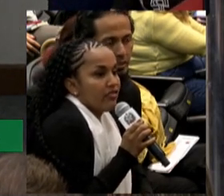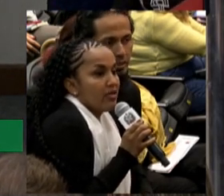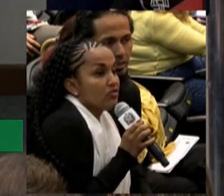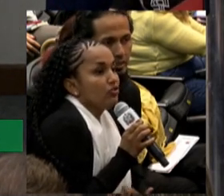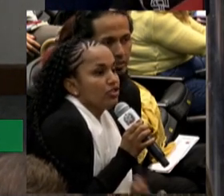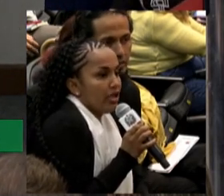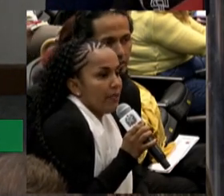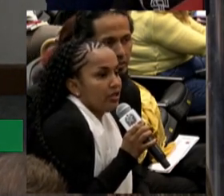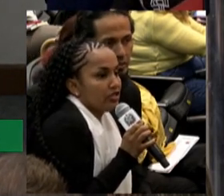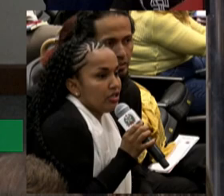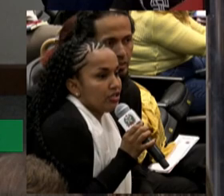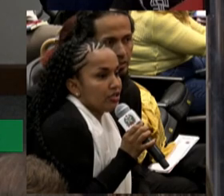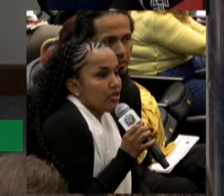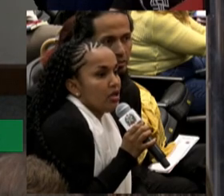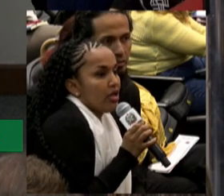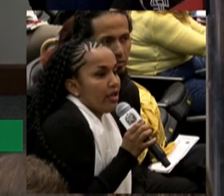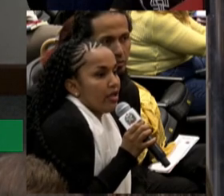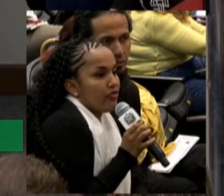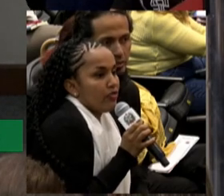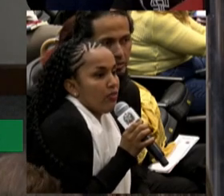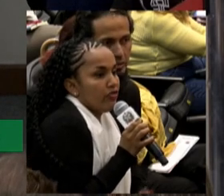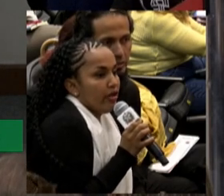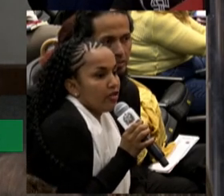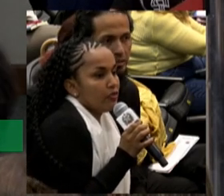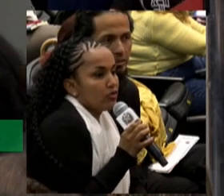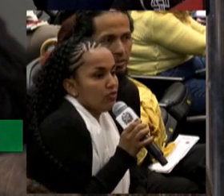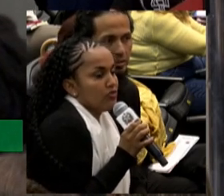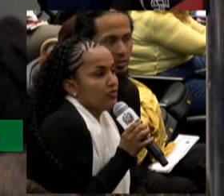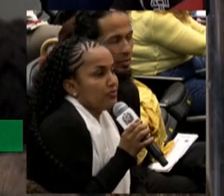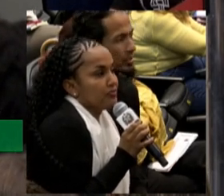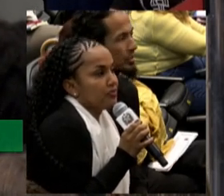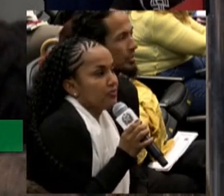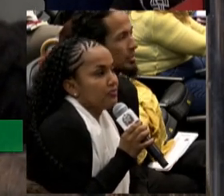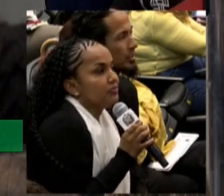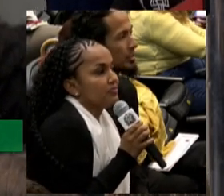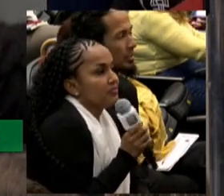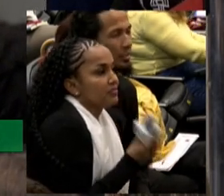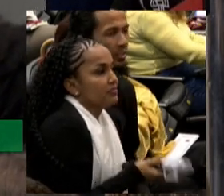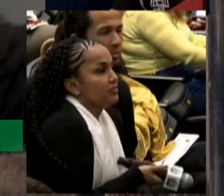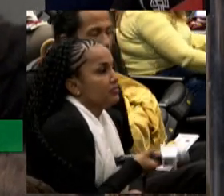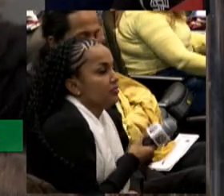trabalha, e a informação não chega para a gente. Eu fico muito feliz por tudo.